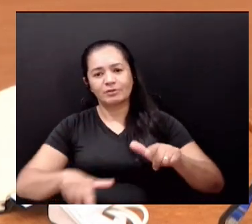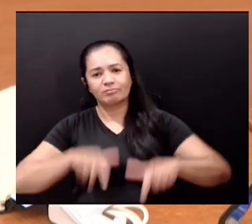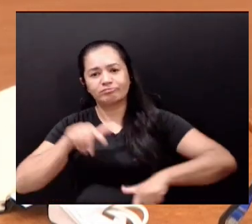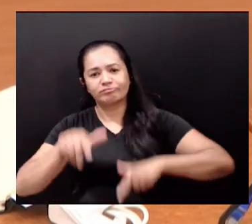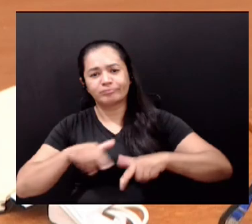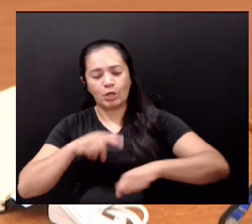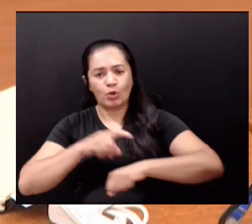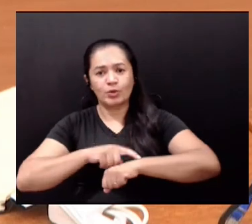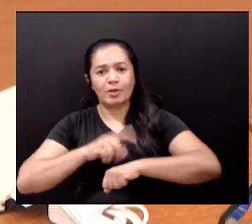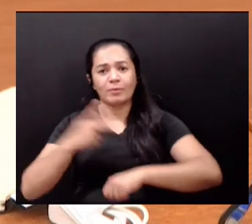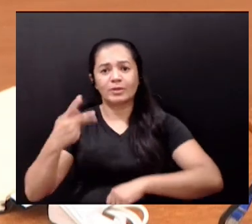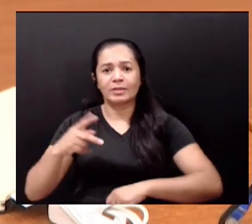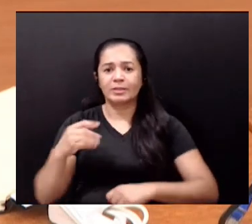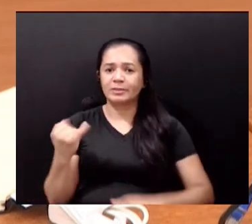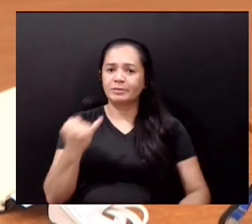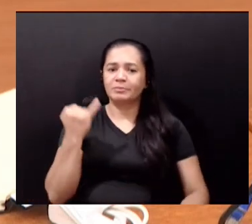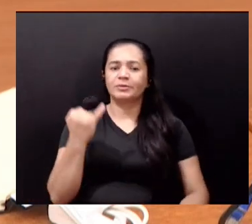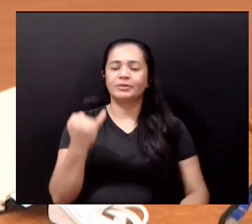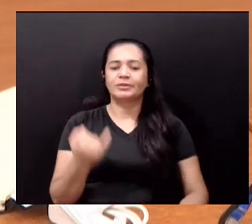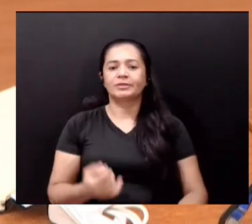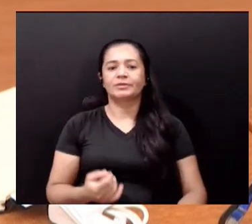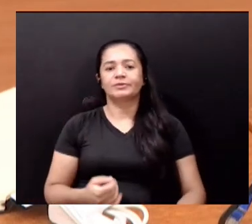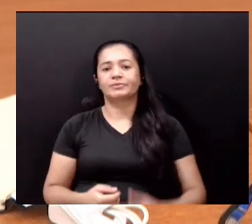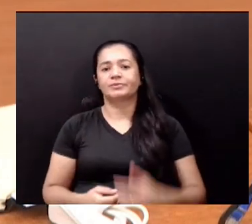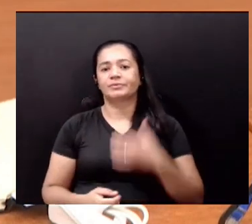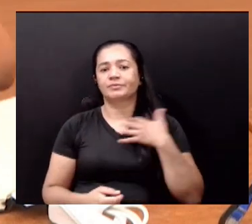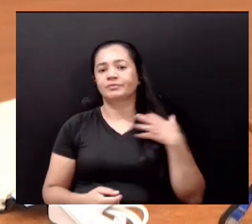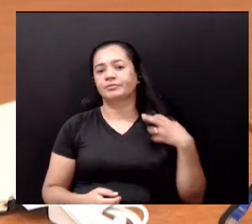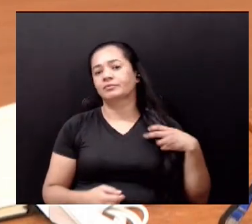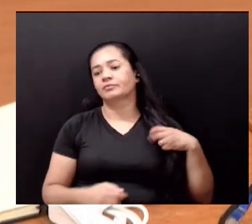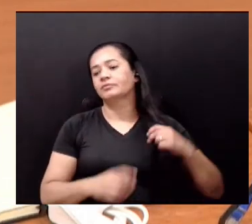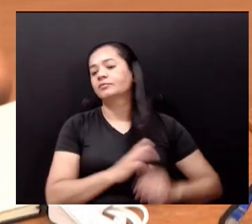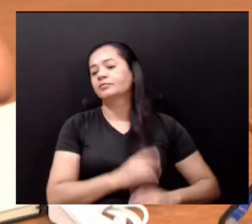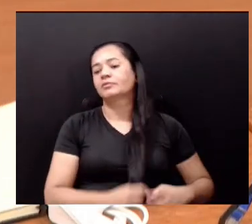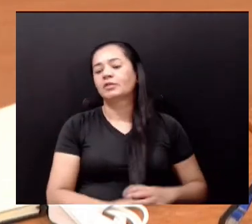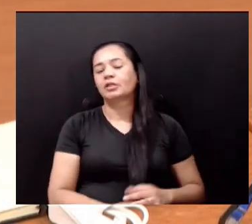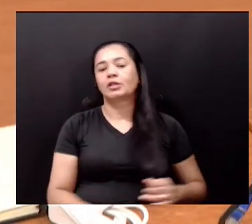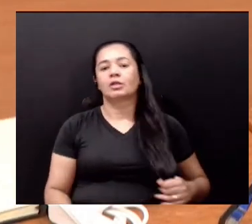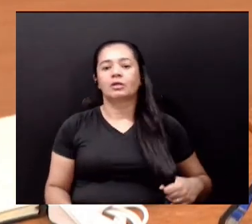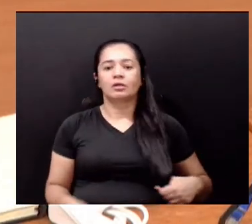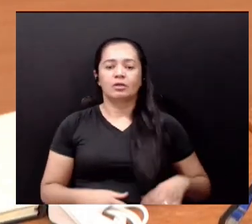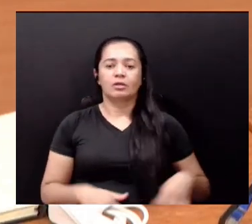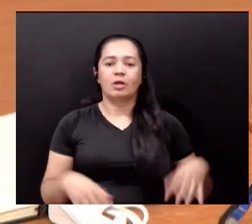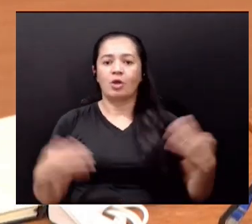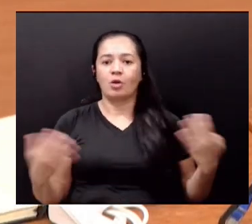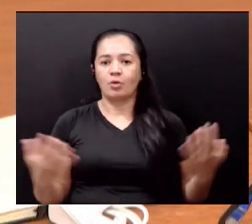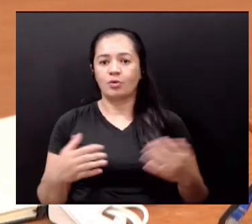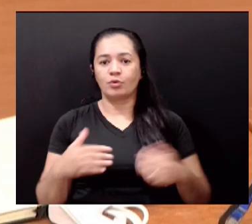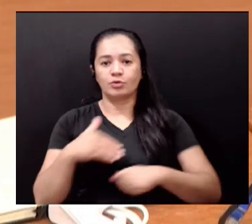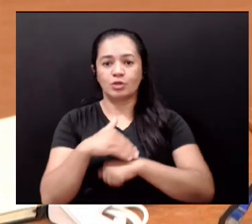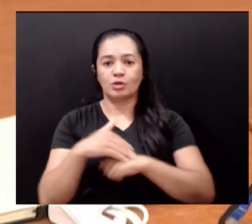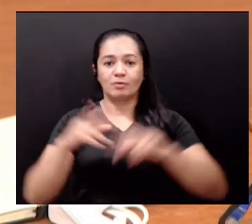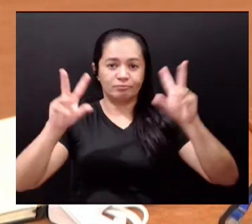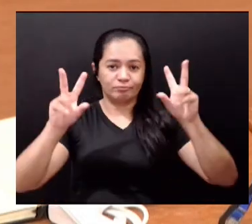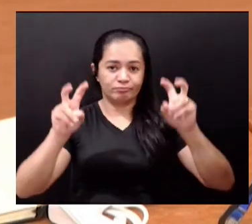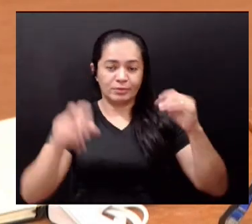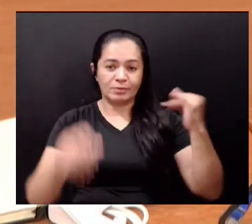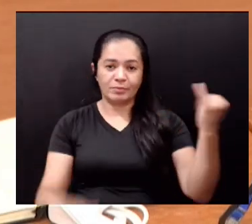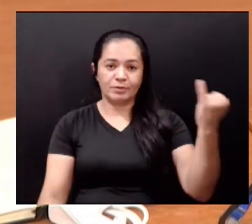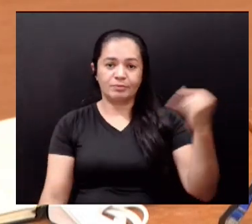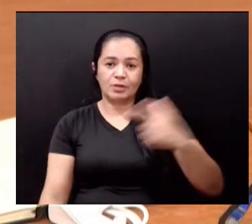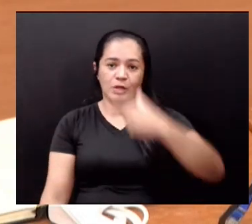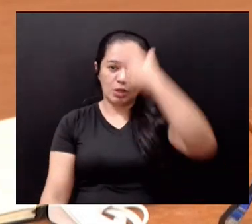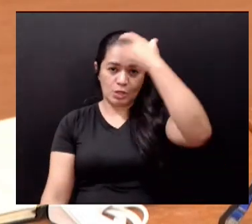pouquinho do nosso tempo para conversar sobre um assunto tão importante, é muito gratificante também. Eu sou médica do SUS